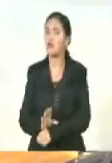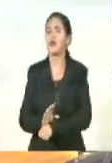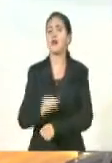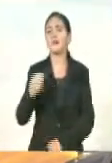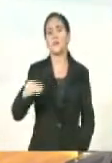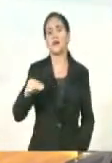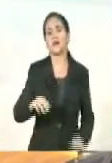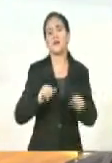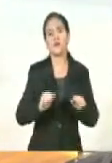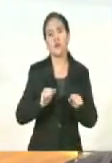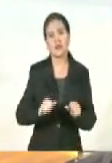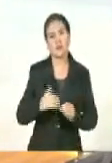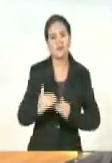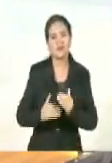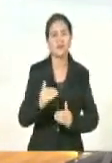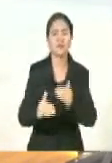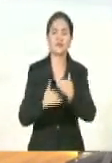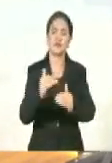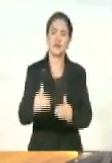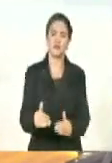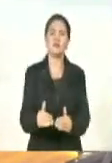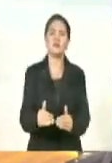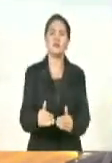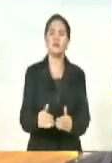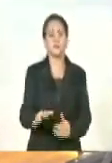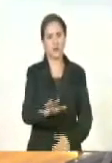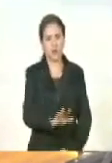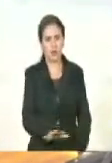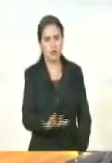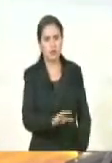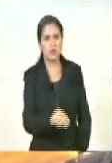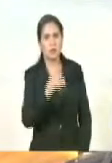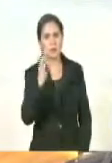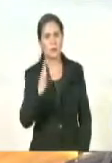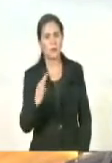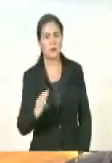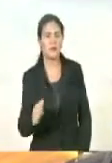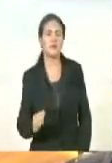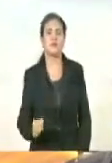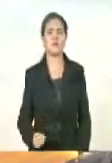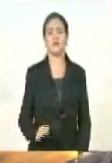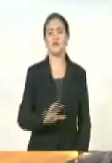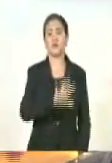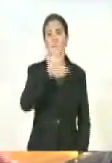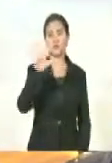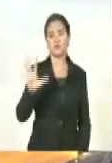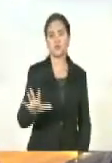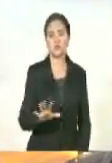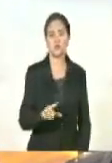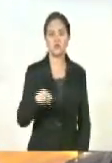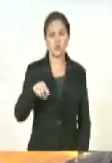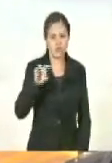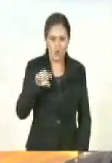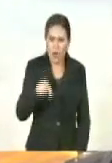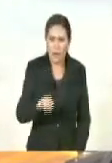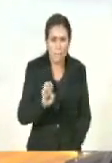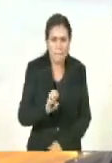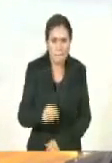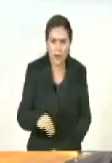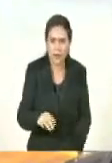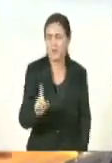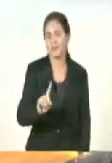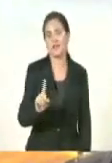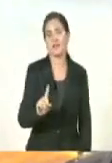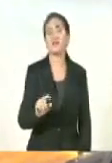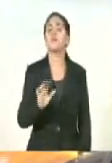no mercado, não só no mercado regional ou no mercado do nosso Estado, mas também competir